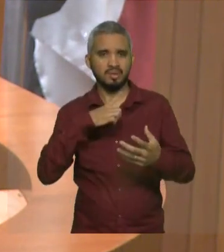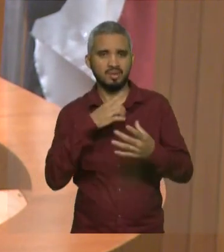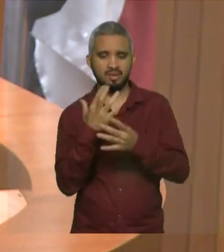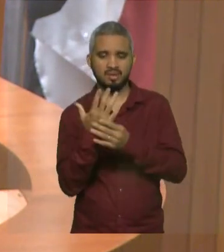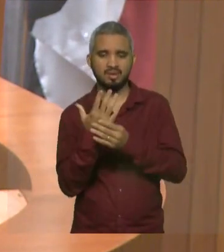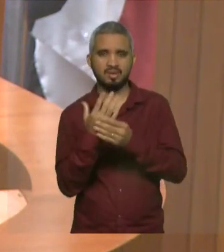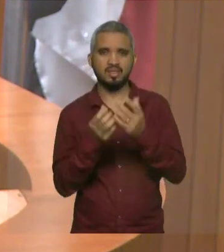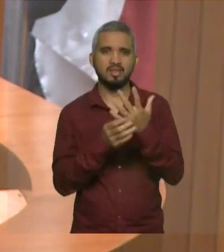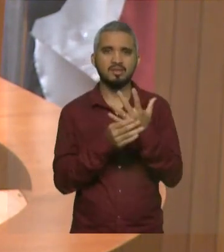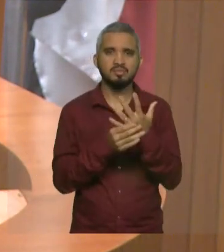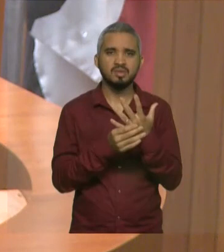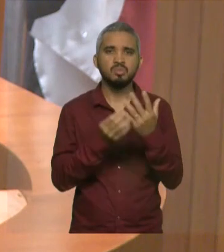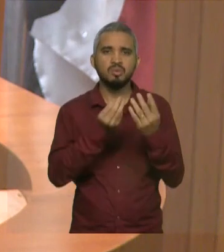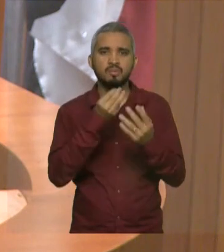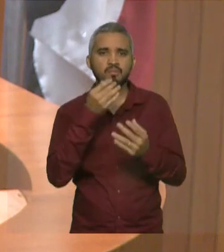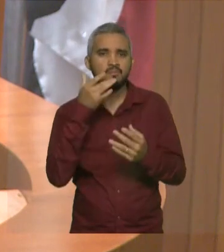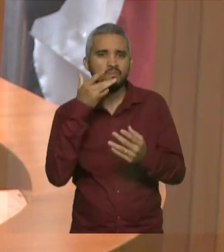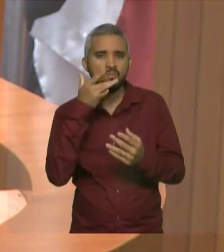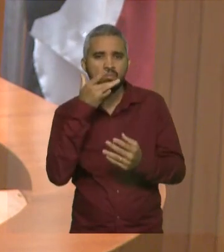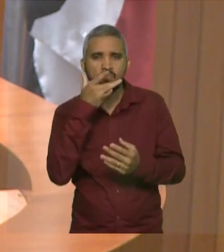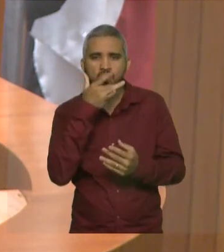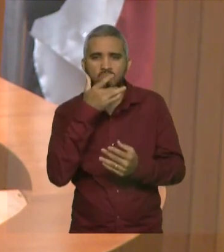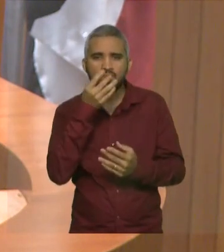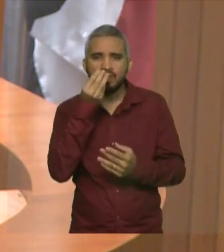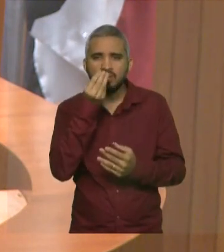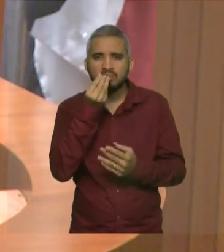tempero para alimentar os seus